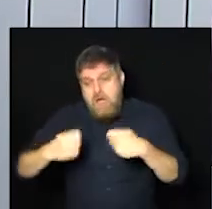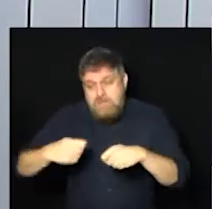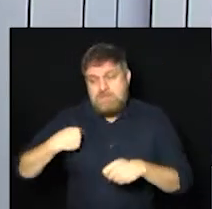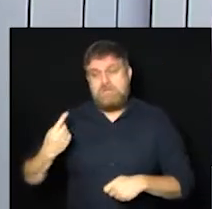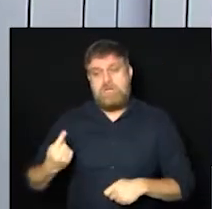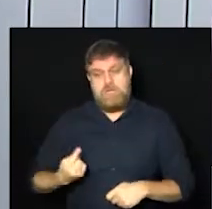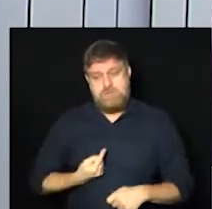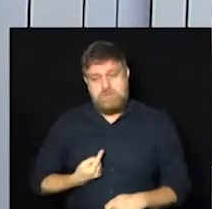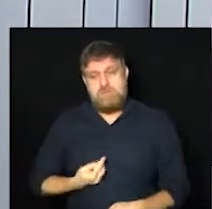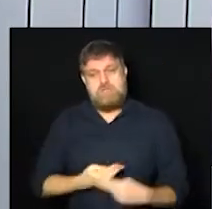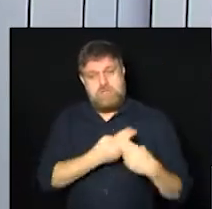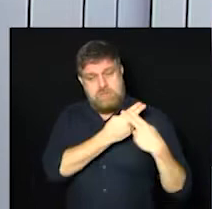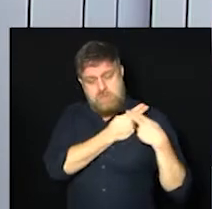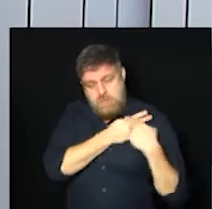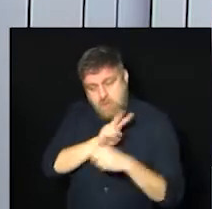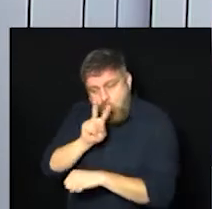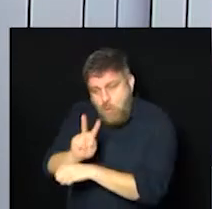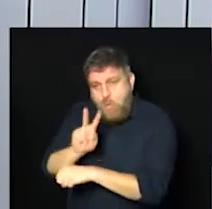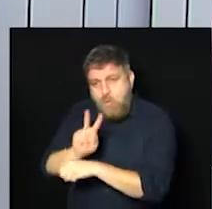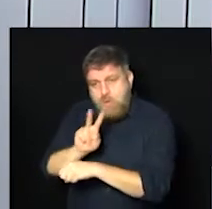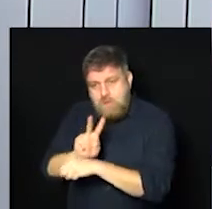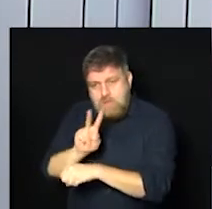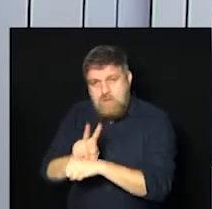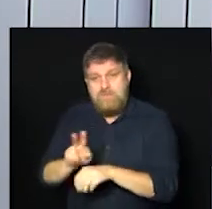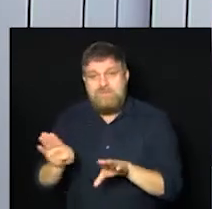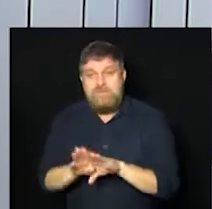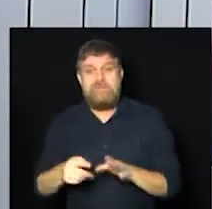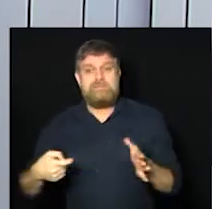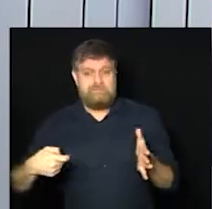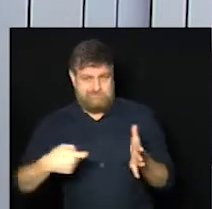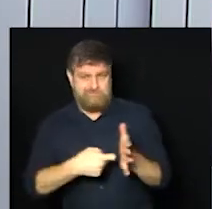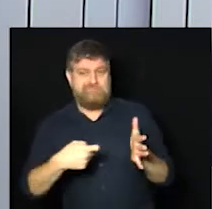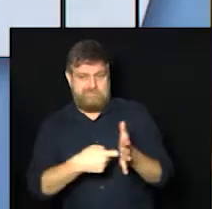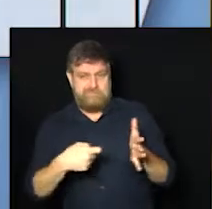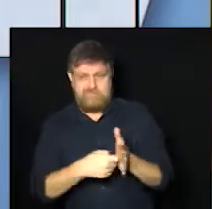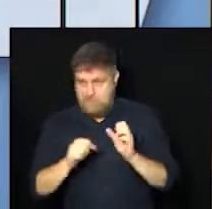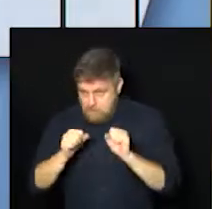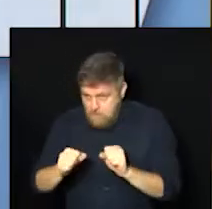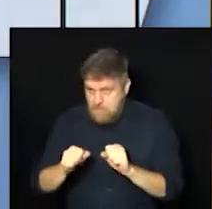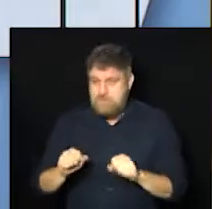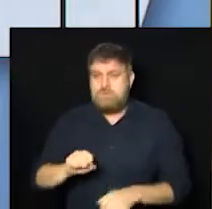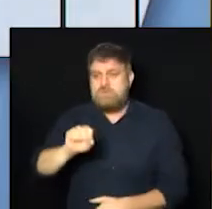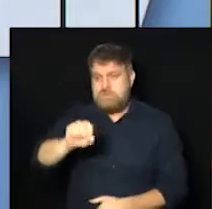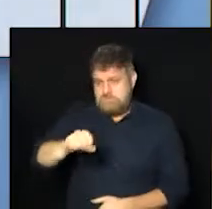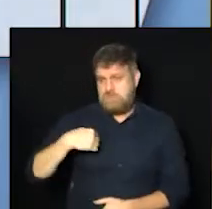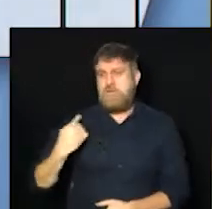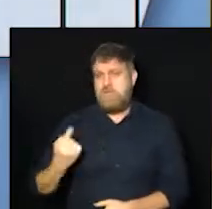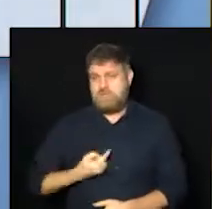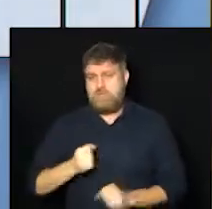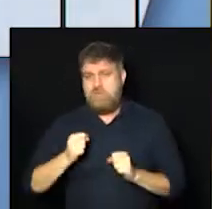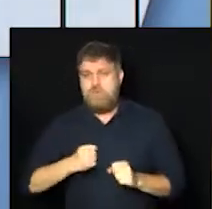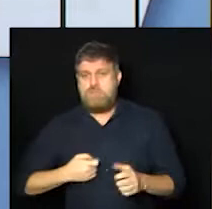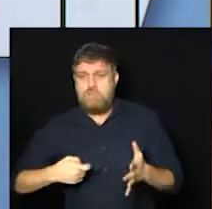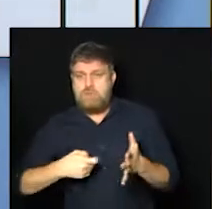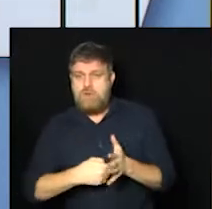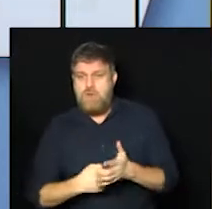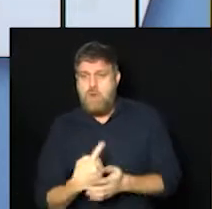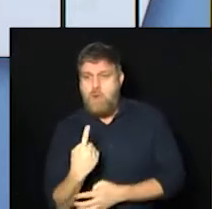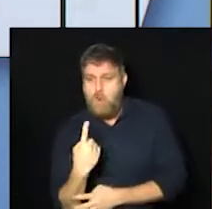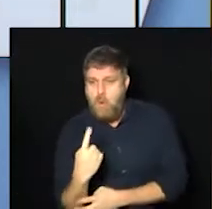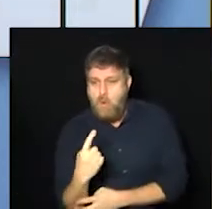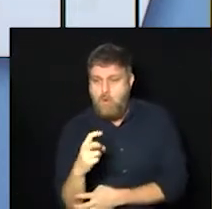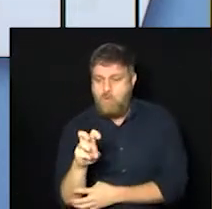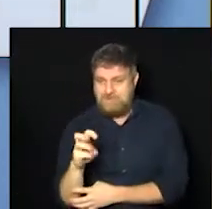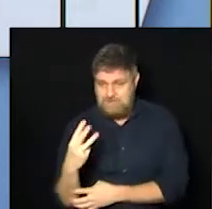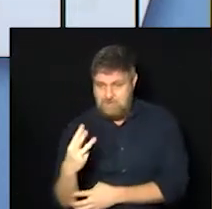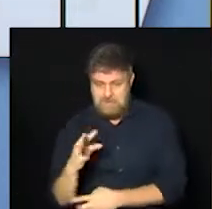cuidar e também cuidar do outro. E tem os canais para fazer denúncia também, né, Mirna? Tem sim. A gente pode usar o canal 153 da